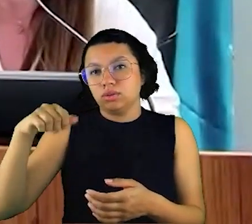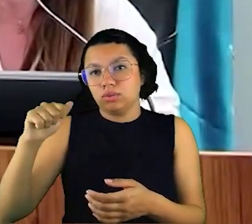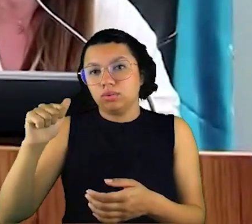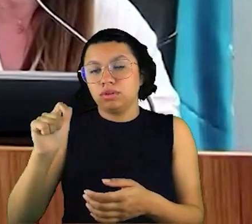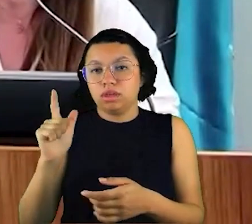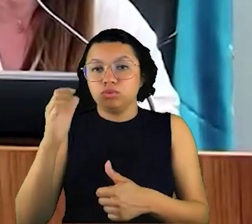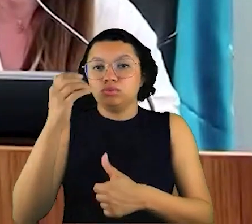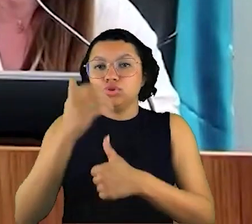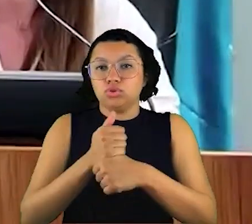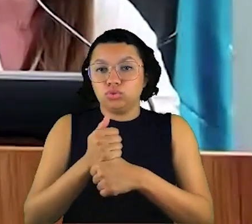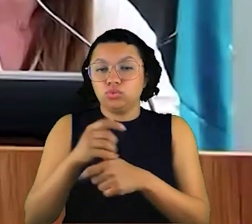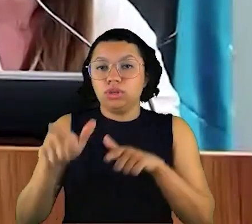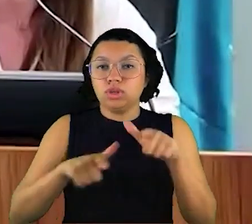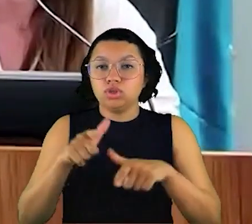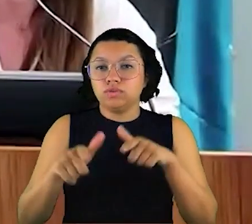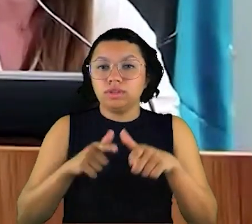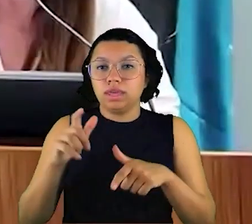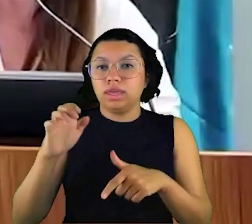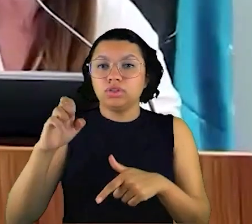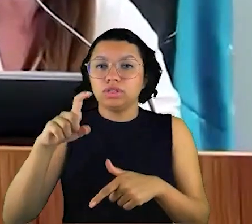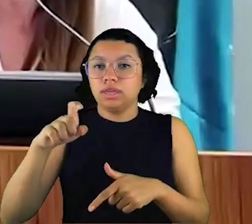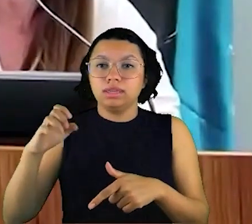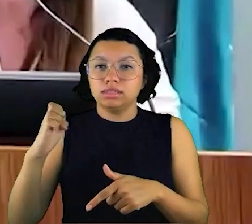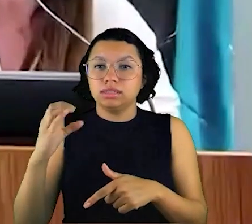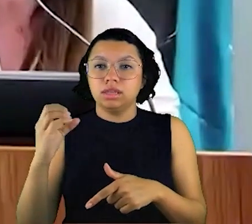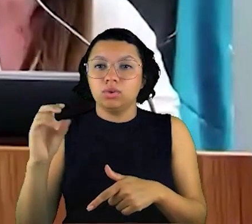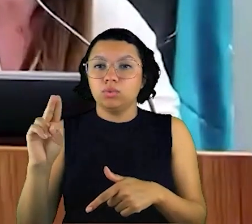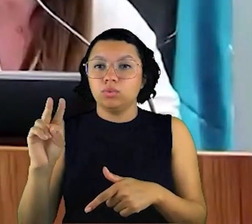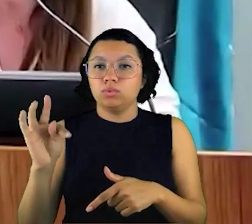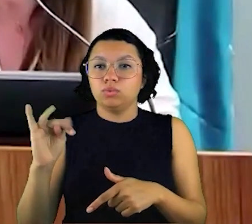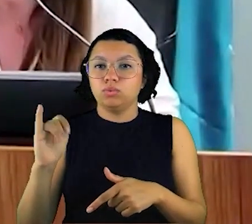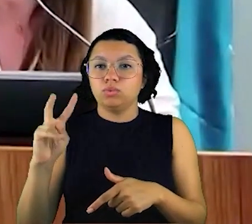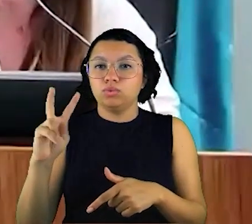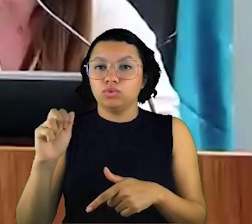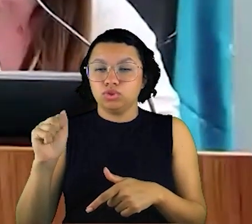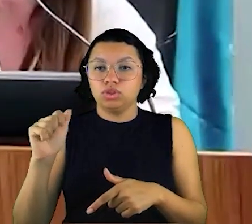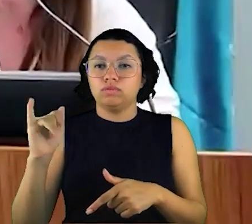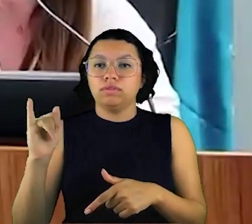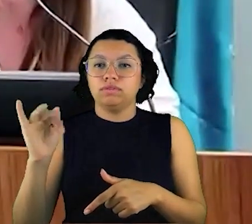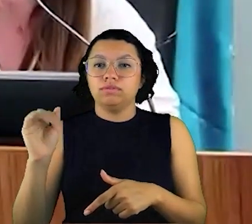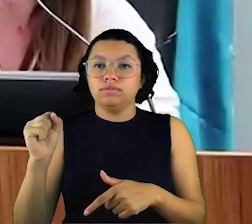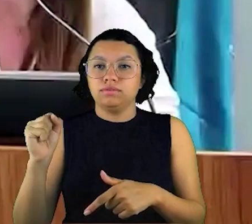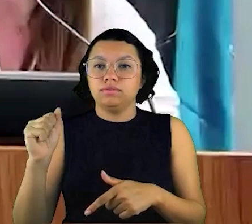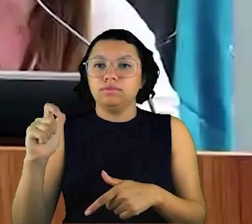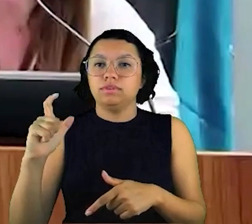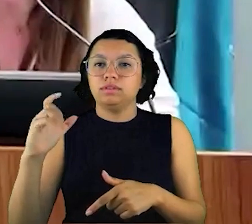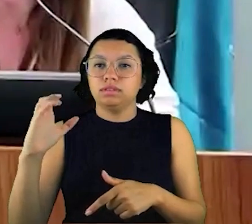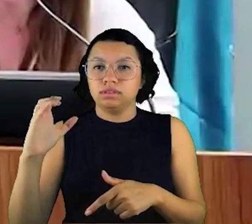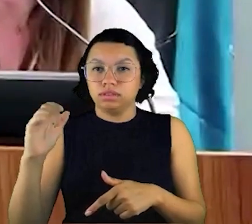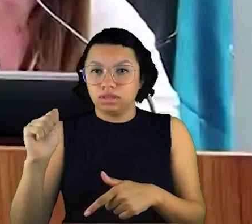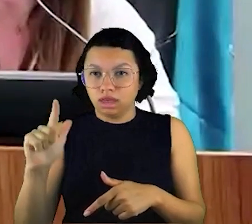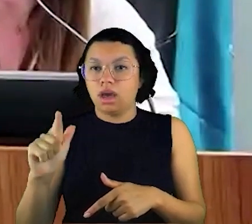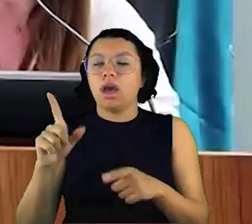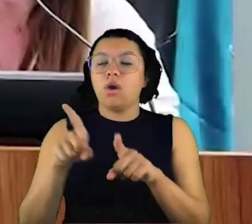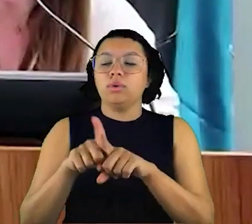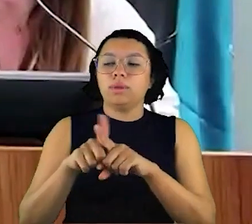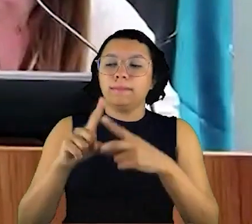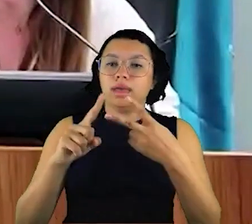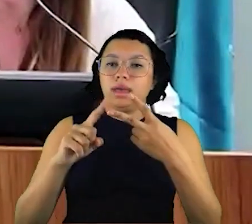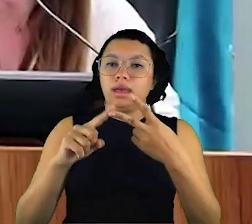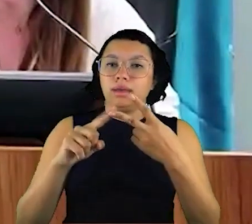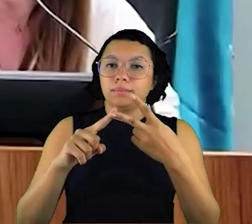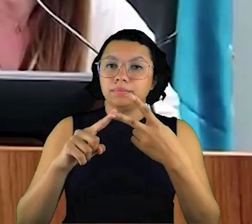a atividade executiva fiscal, e a gente tem a transação chamada de transação de contencioso, que é a